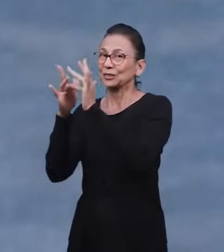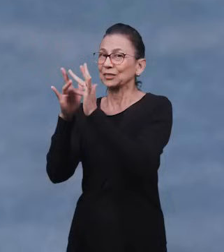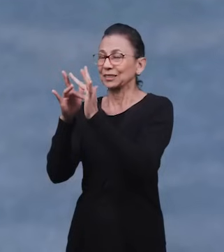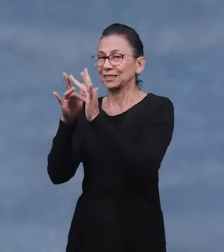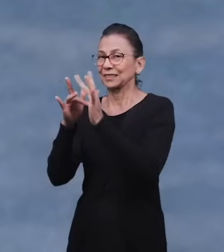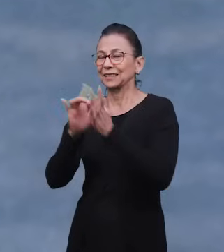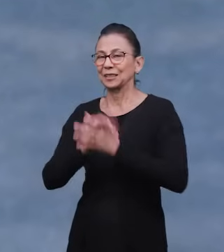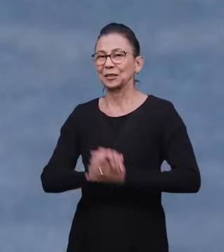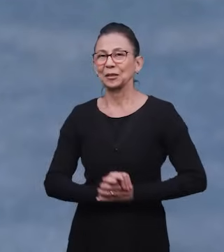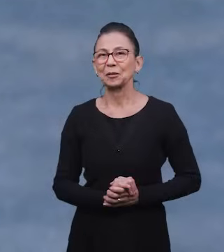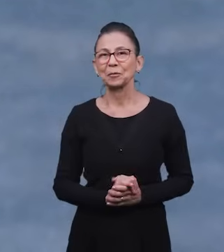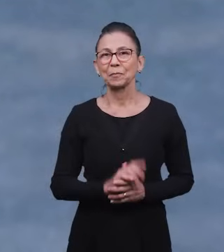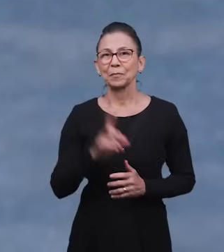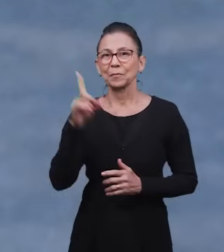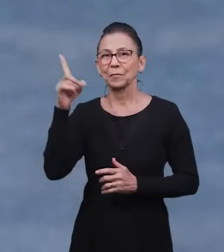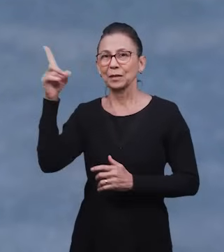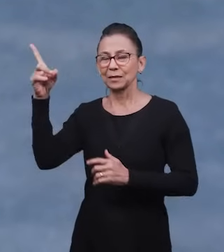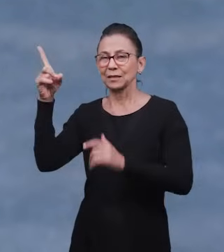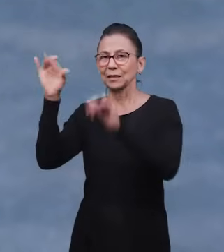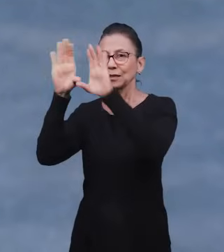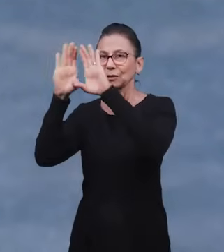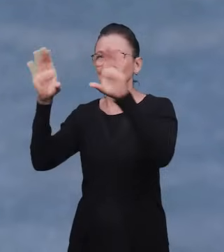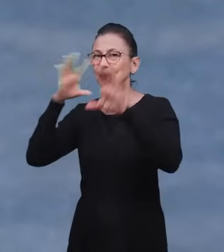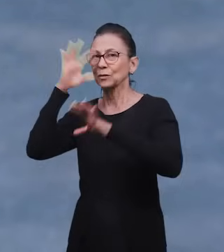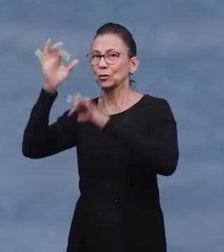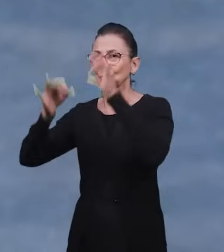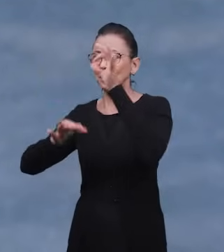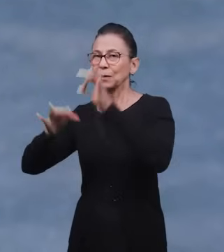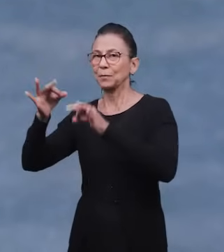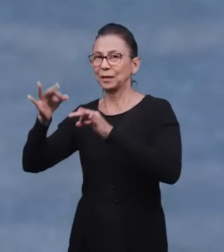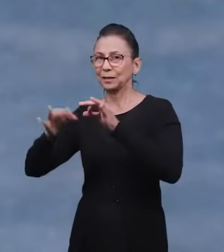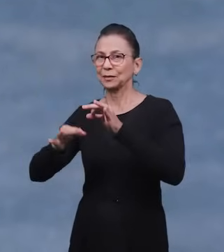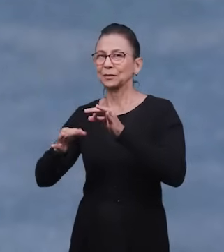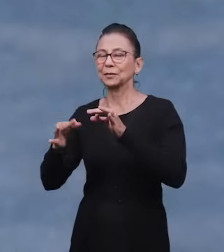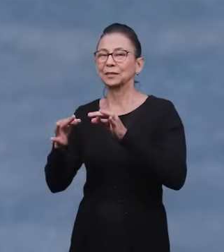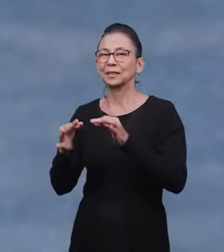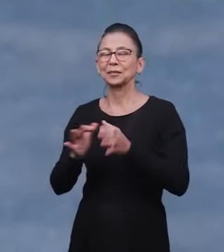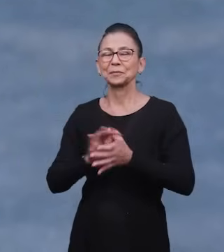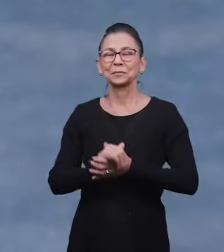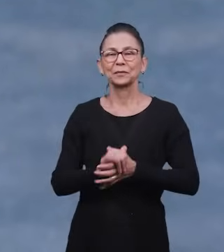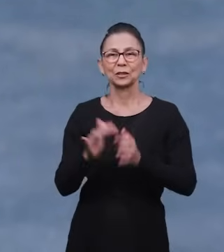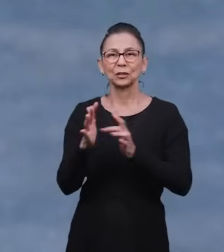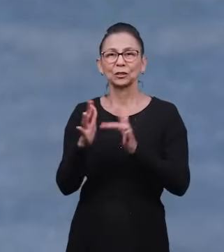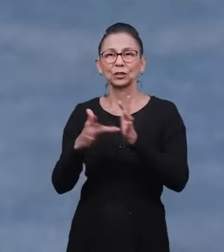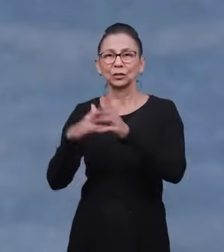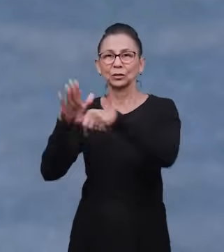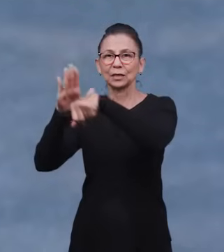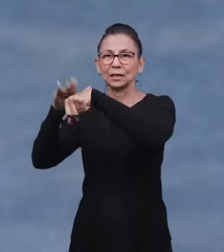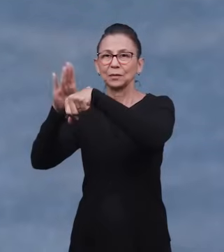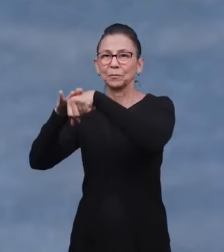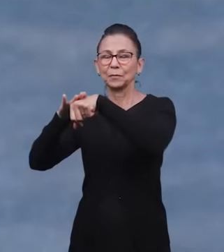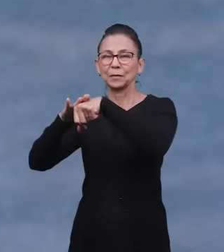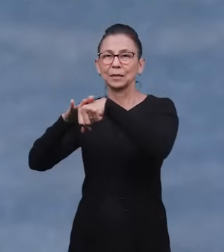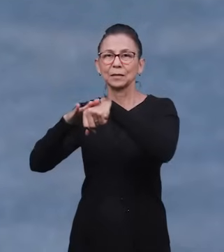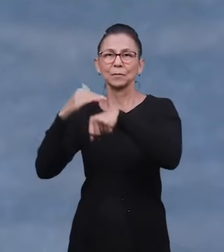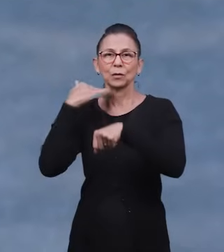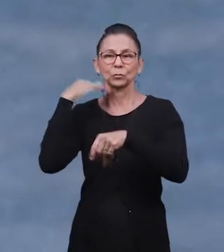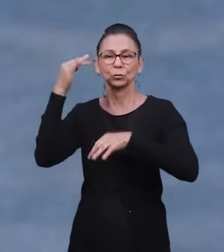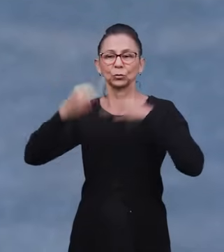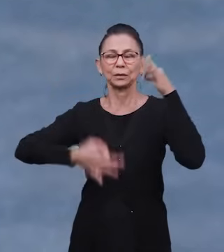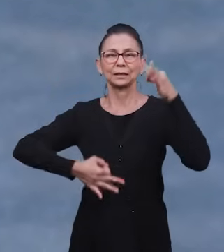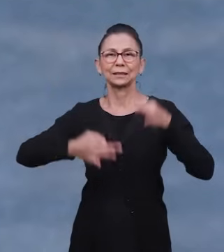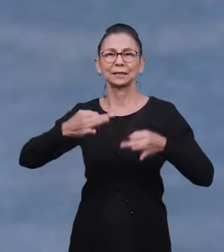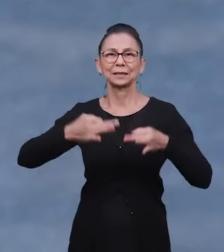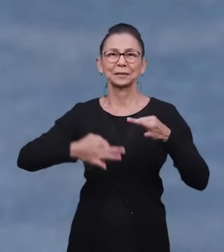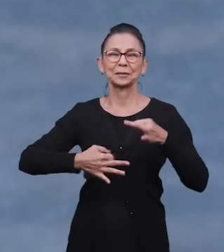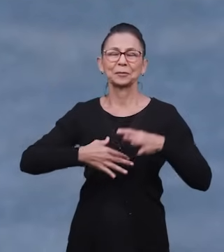hoje é advogado, mas no tribunal ele vai ser juiz. Então, se comportem bem quando ele como advogado para receber o bem-vindo